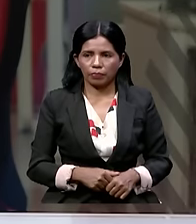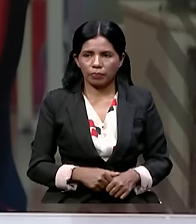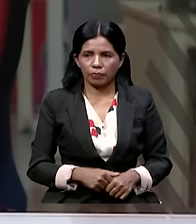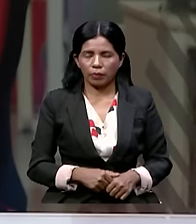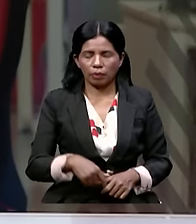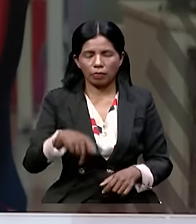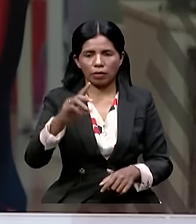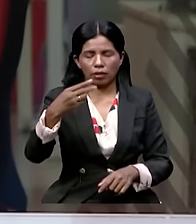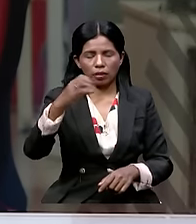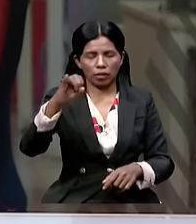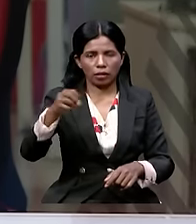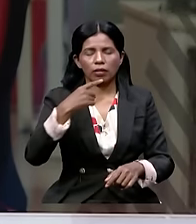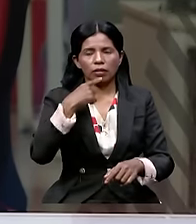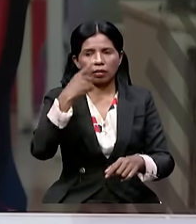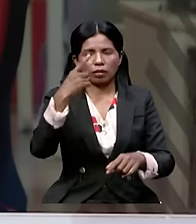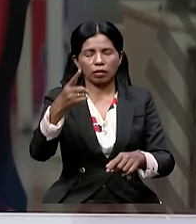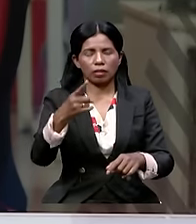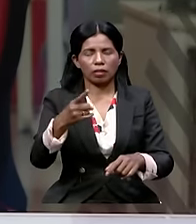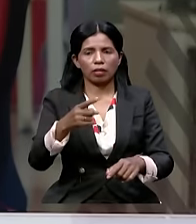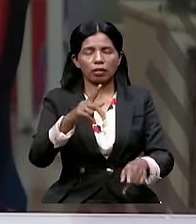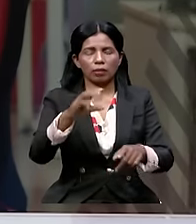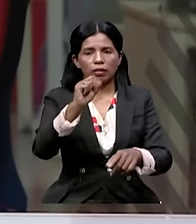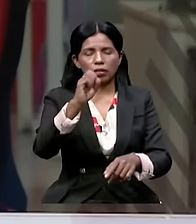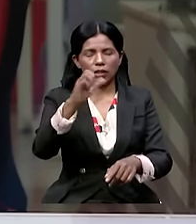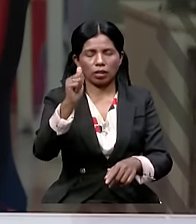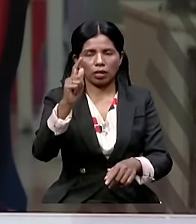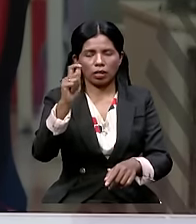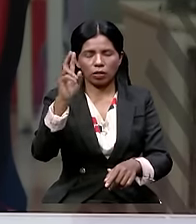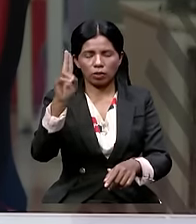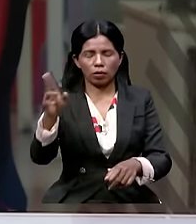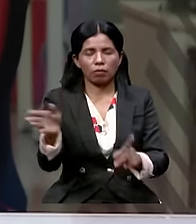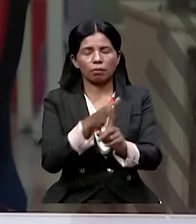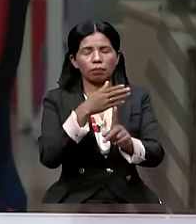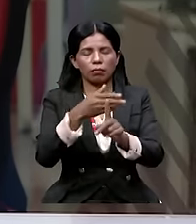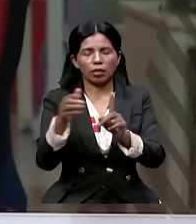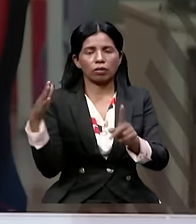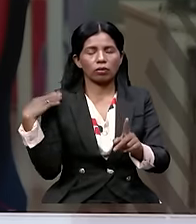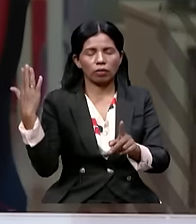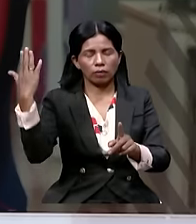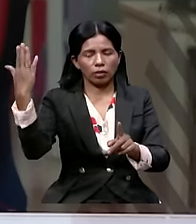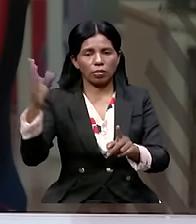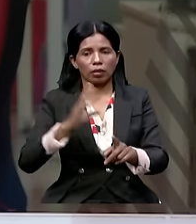Pregazot lamenta o acto escolto se atou, baco jovem e a evicção becora.